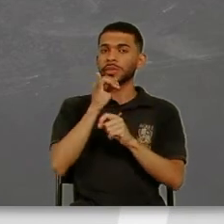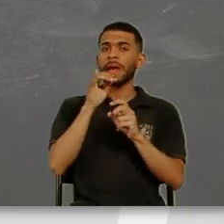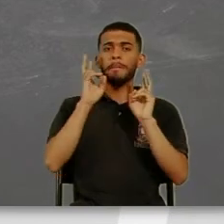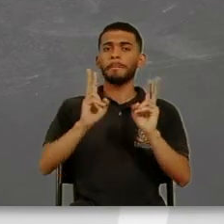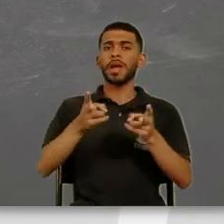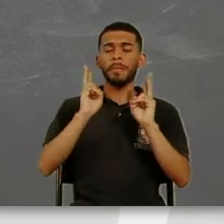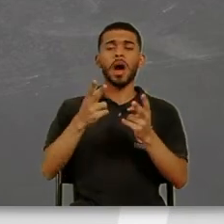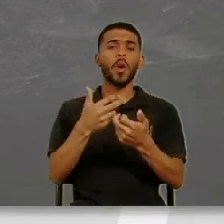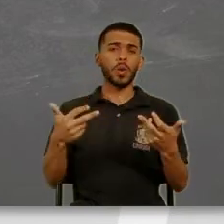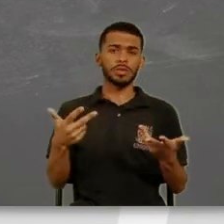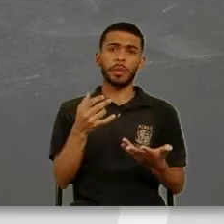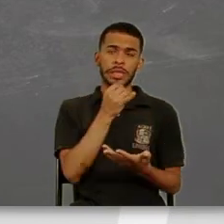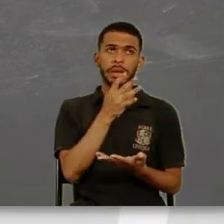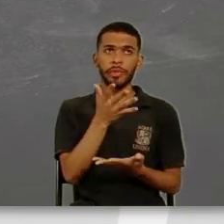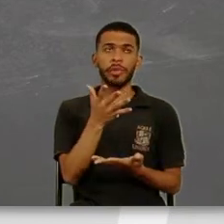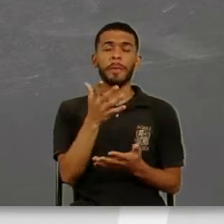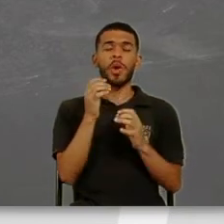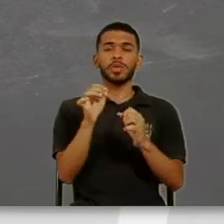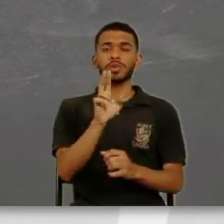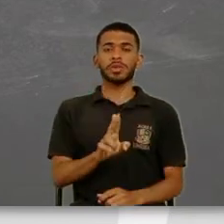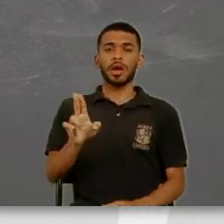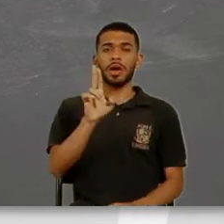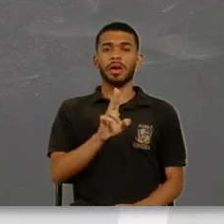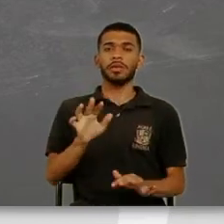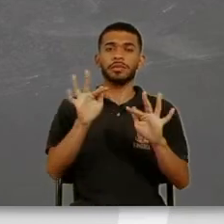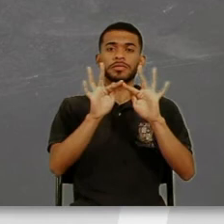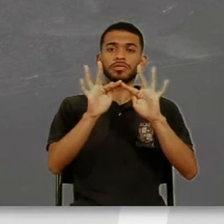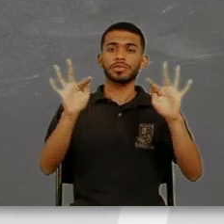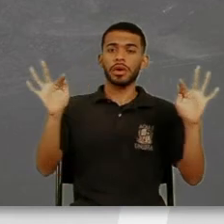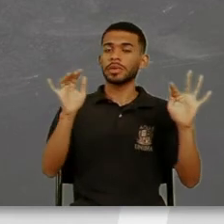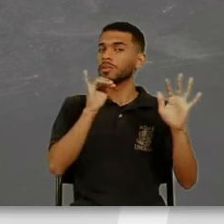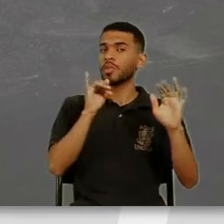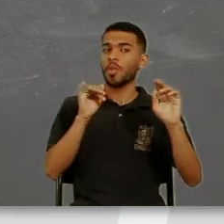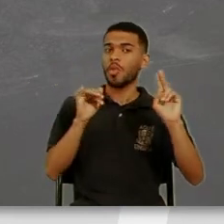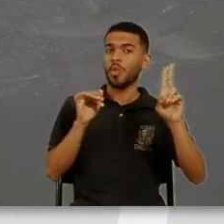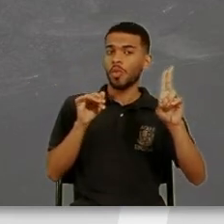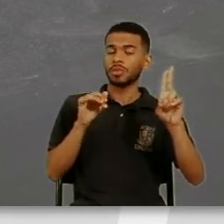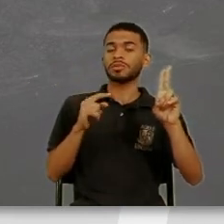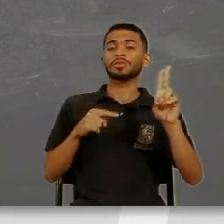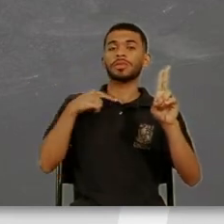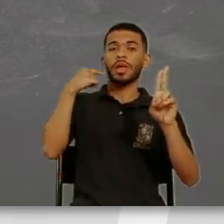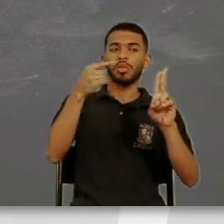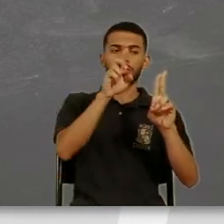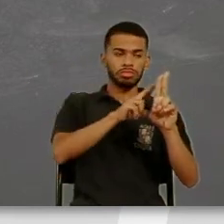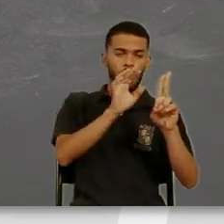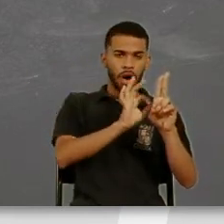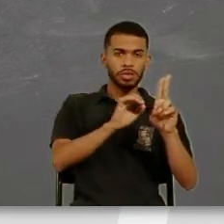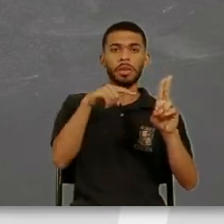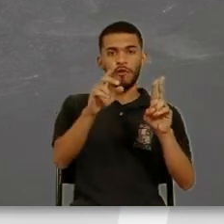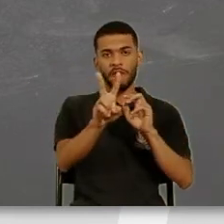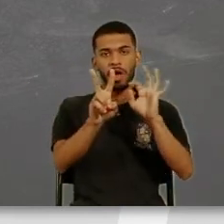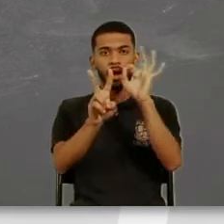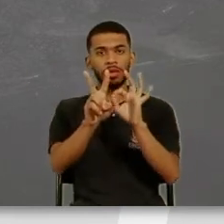coisa que aplicar a função em U, depois aplicar em V e, por